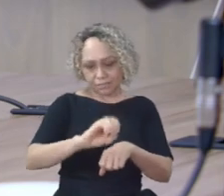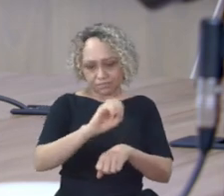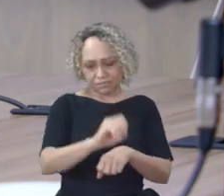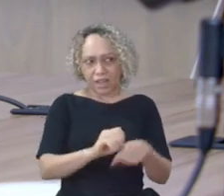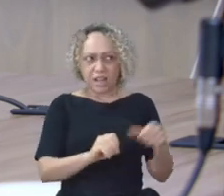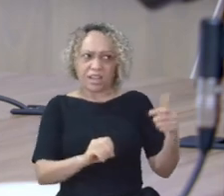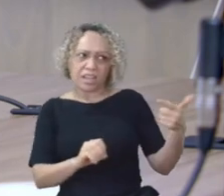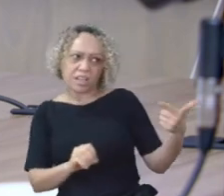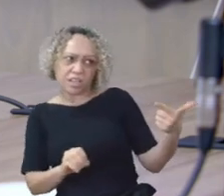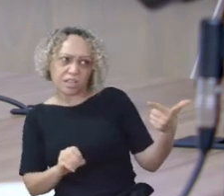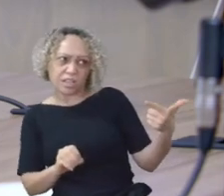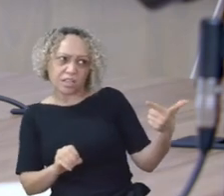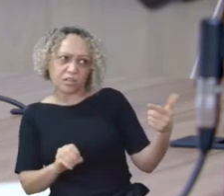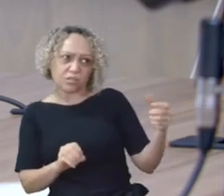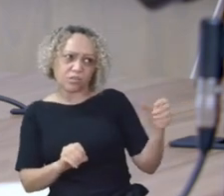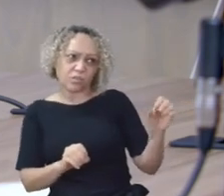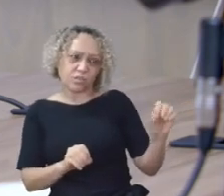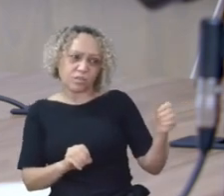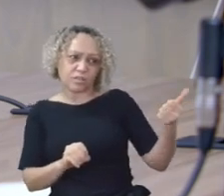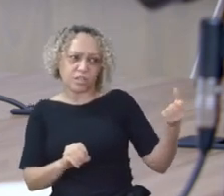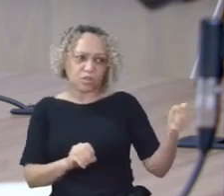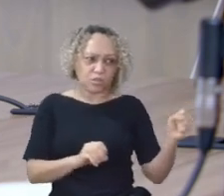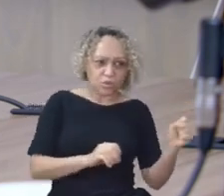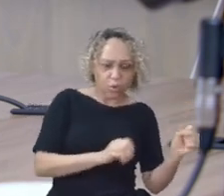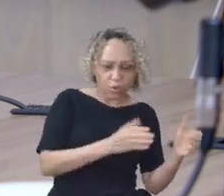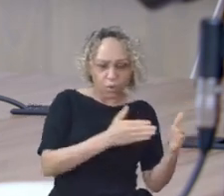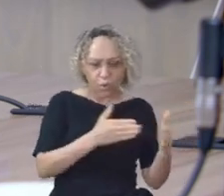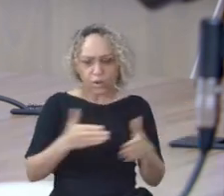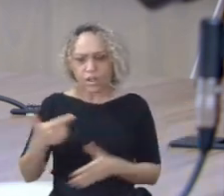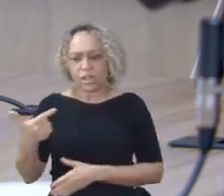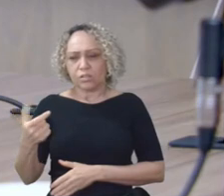engraçado, porque é como a gente percebe